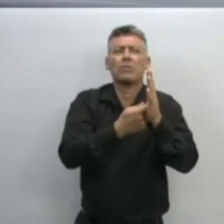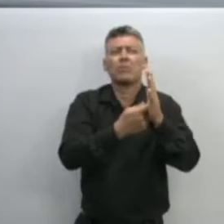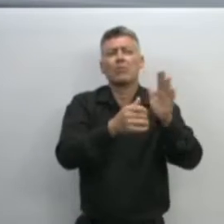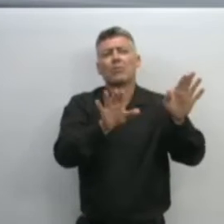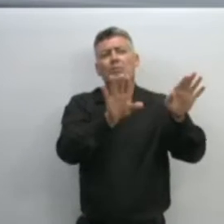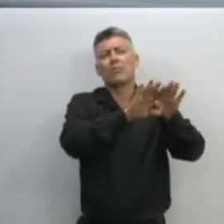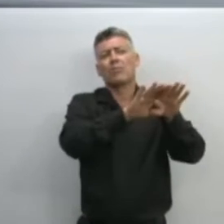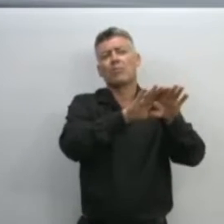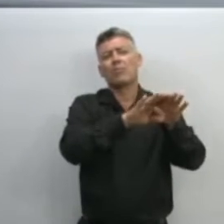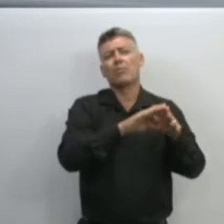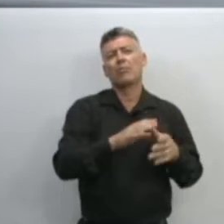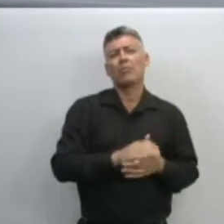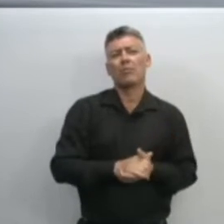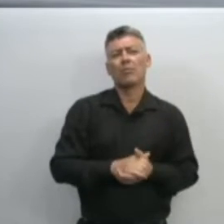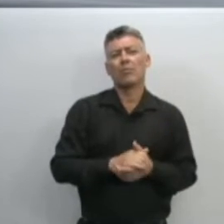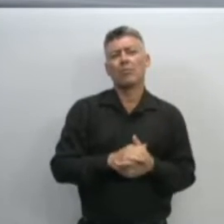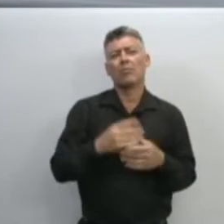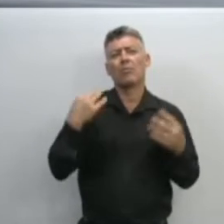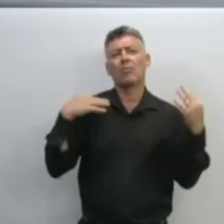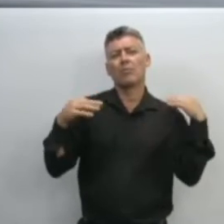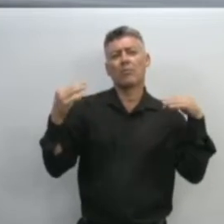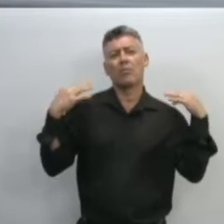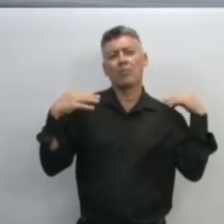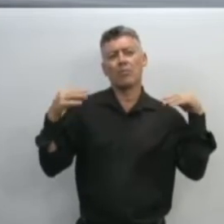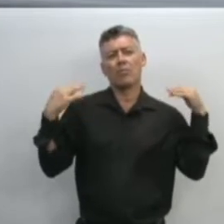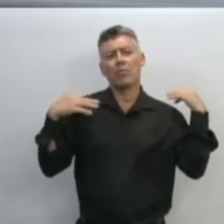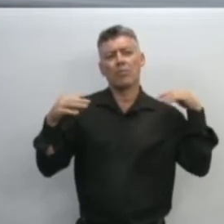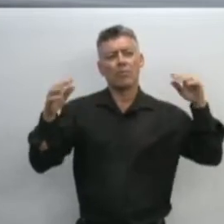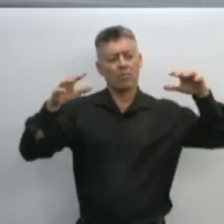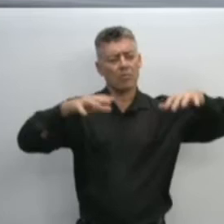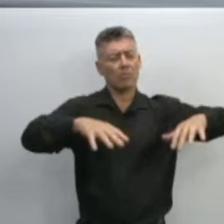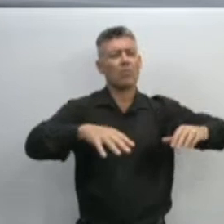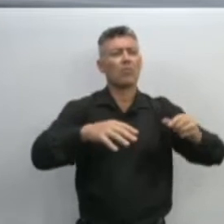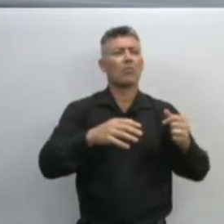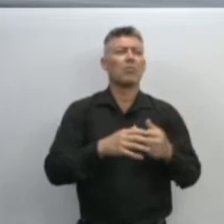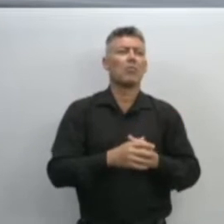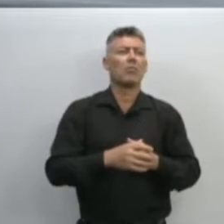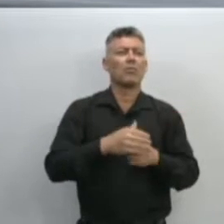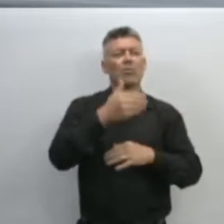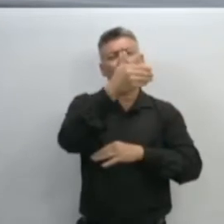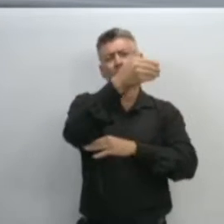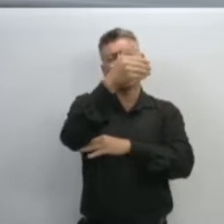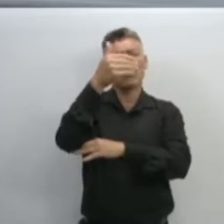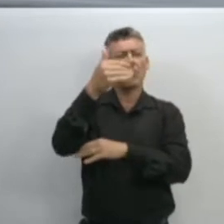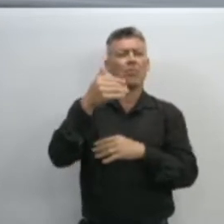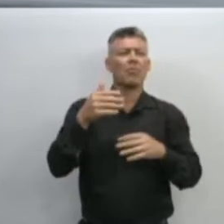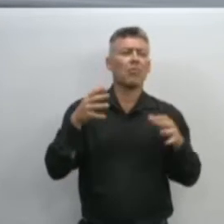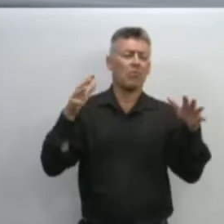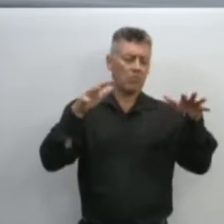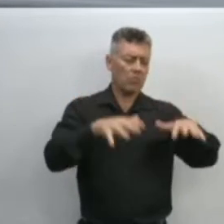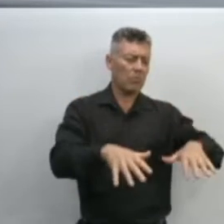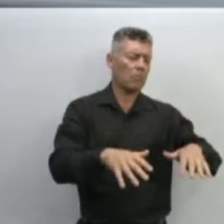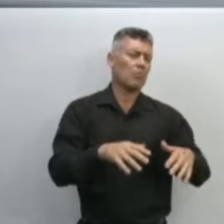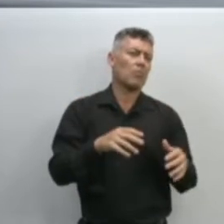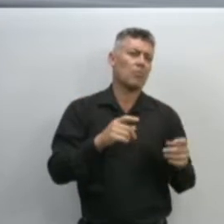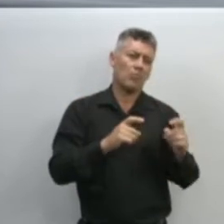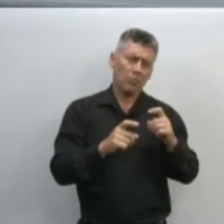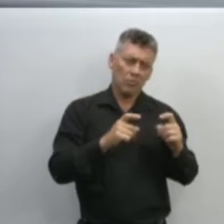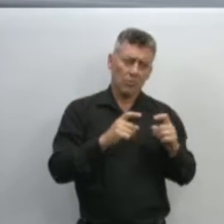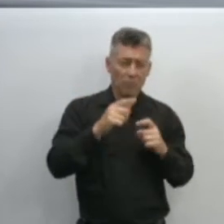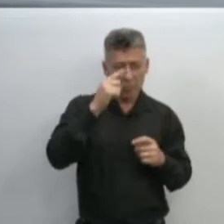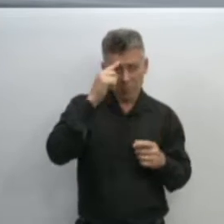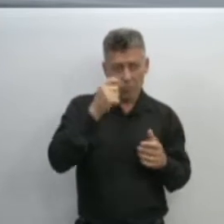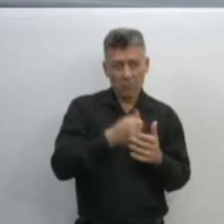dificultando os turistas, por exemplo, a chegar no centro de artesanato, a chegar nos hotéis. E na reunião ficou